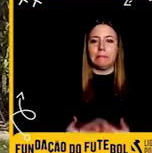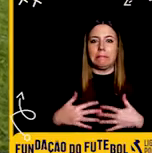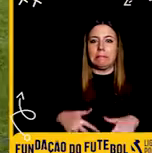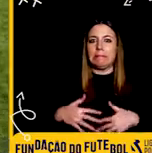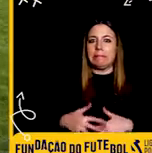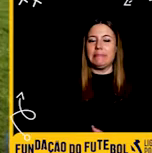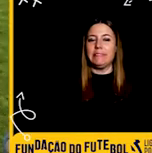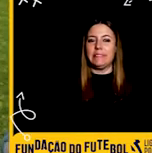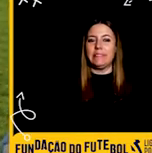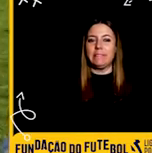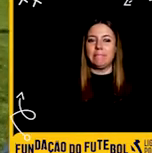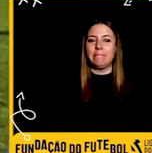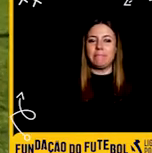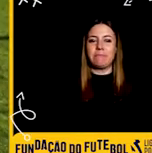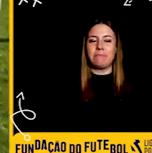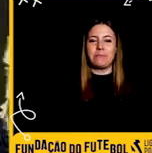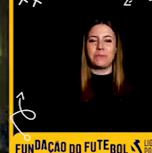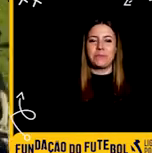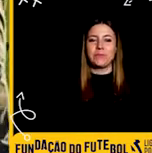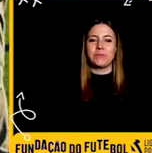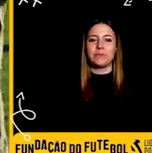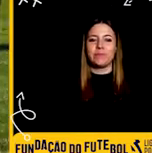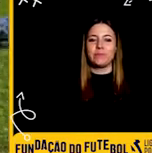Ai, na malha lateral não conta.